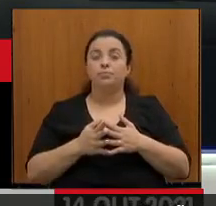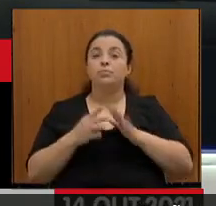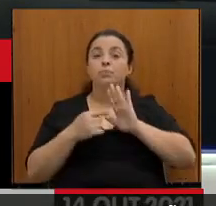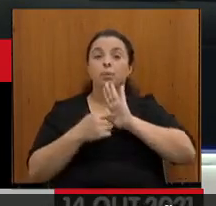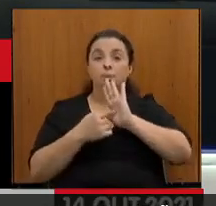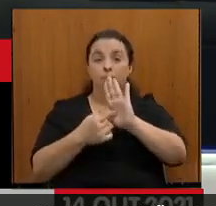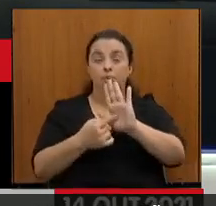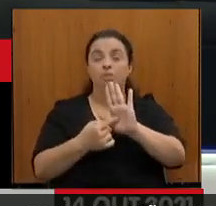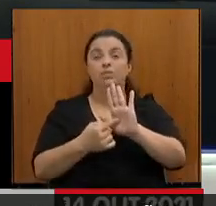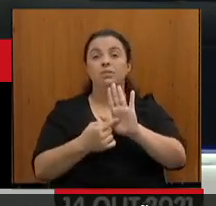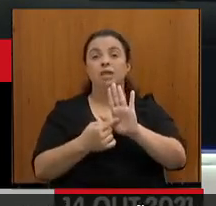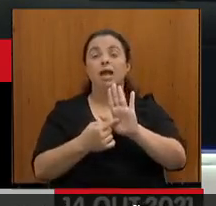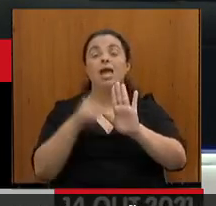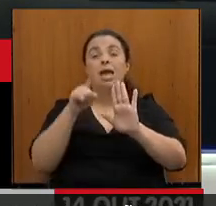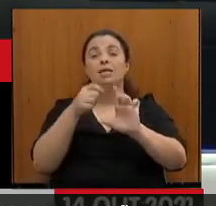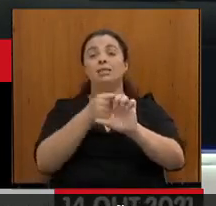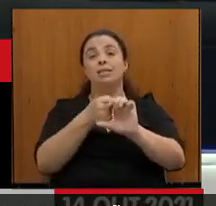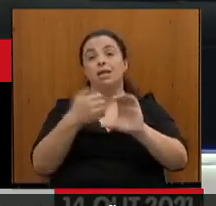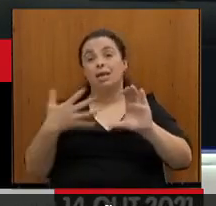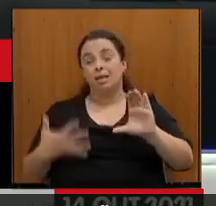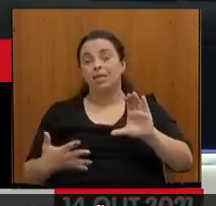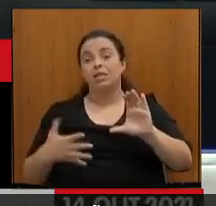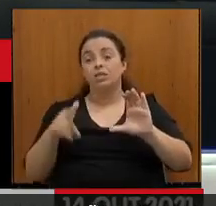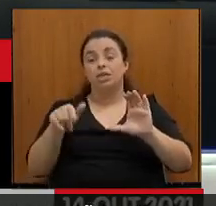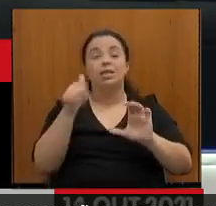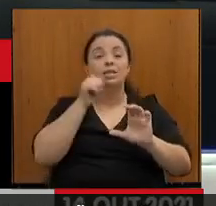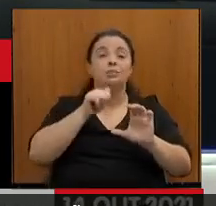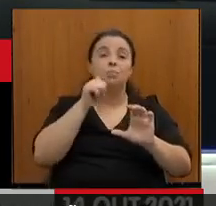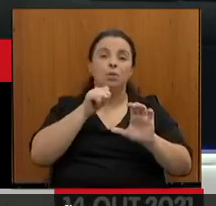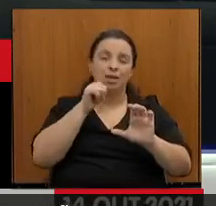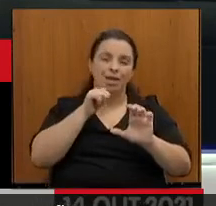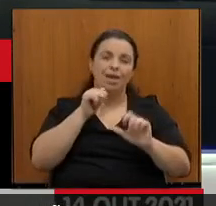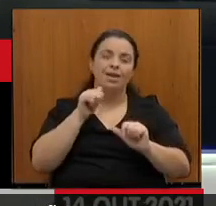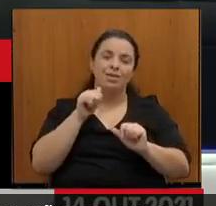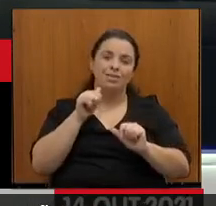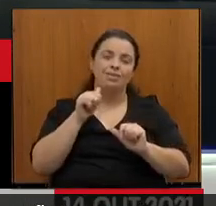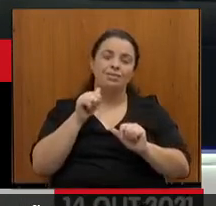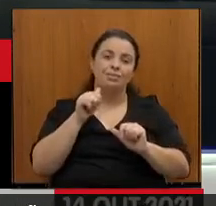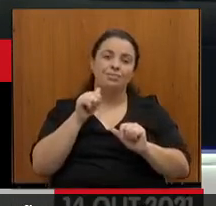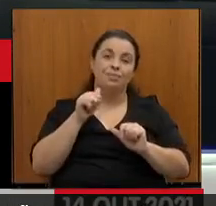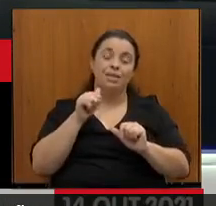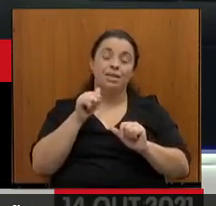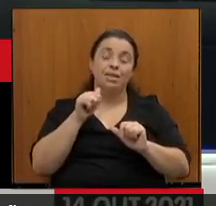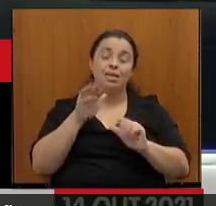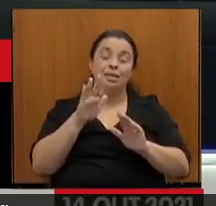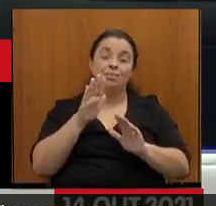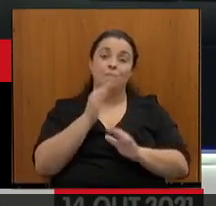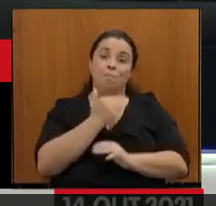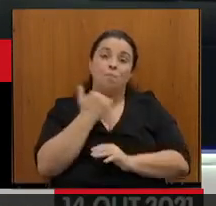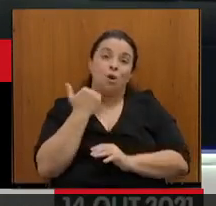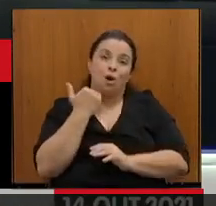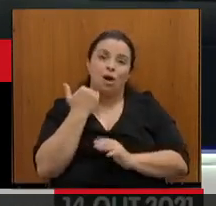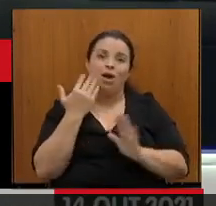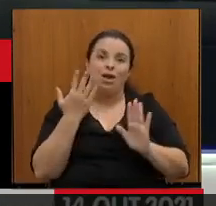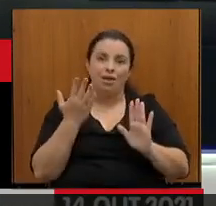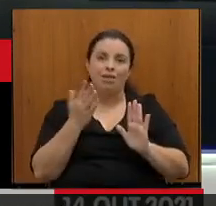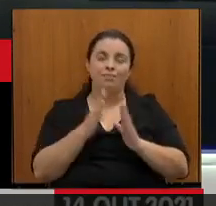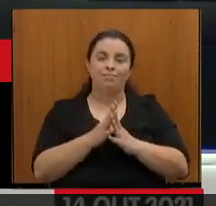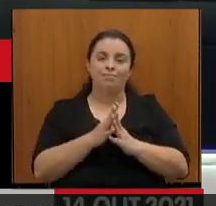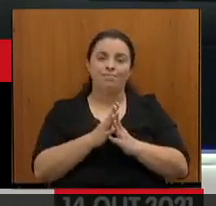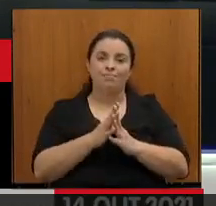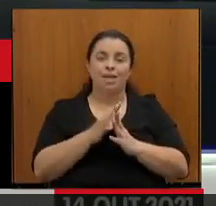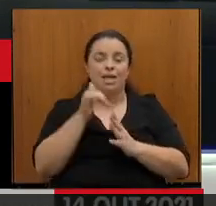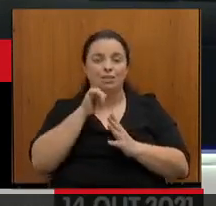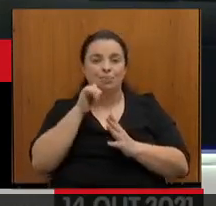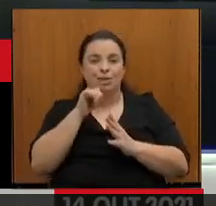mostrar um pouco dessa característica dessas mulheres que mais, infelizmente, perdem a vida, ou seja, as mais carentes, como disse